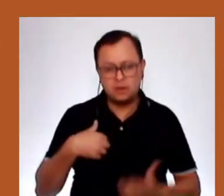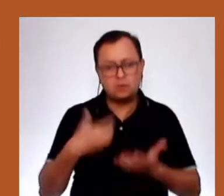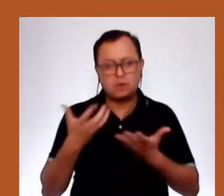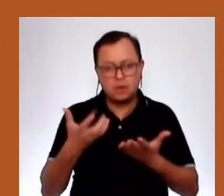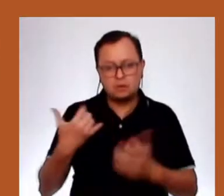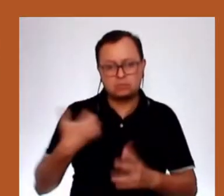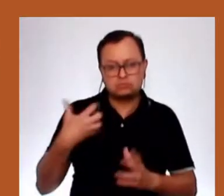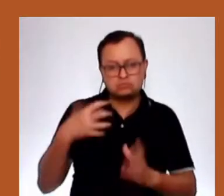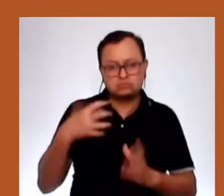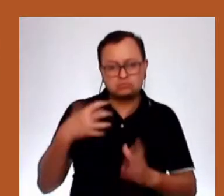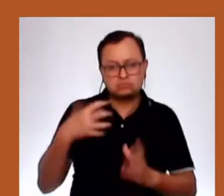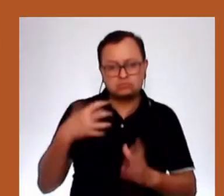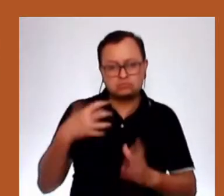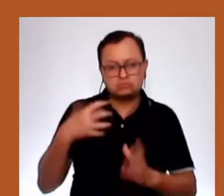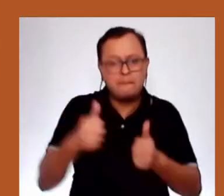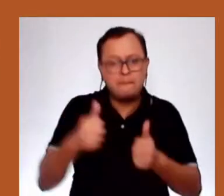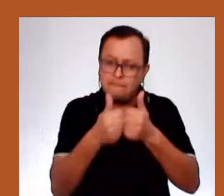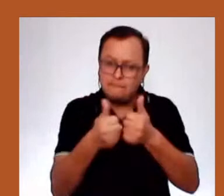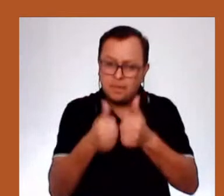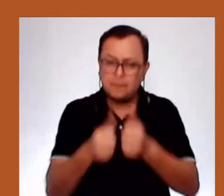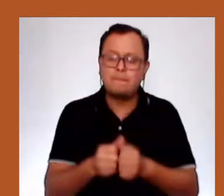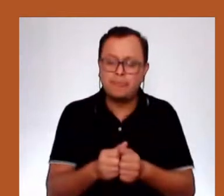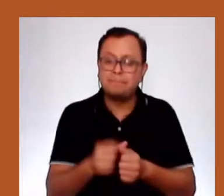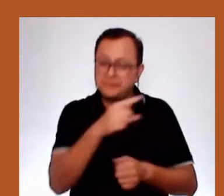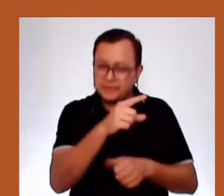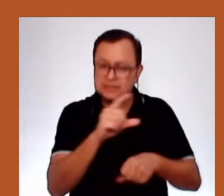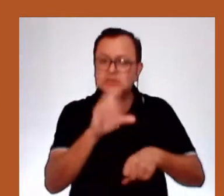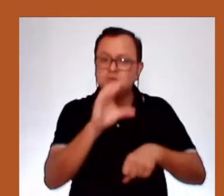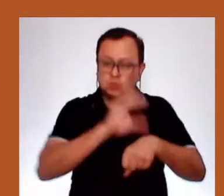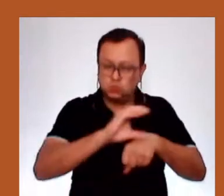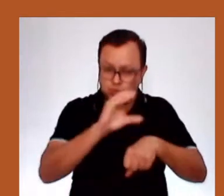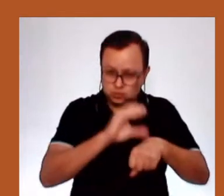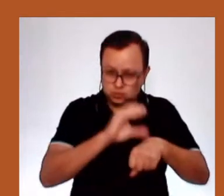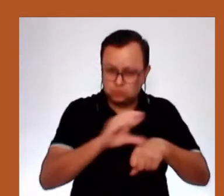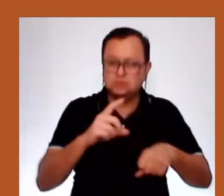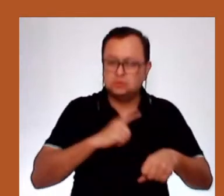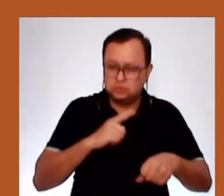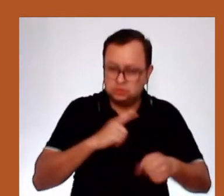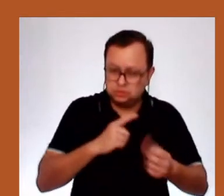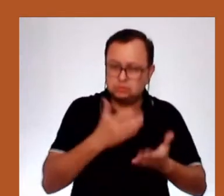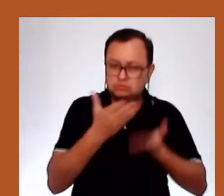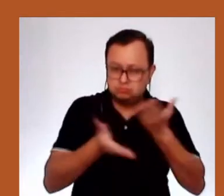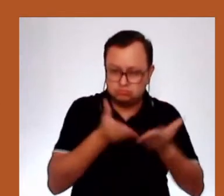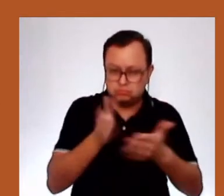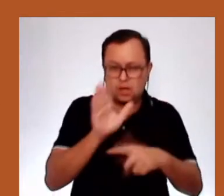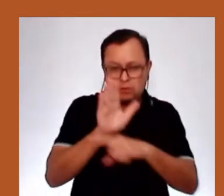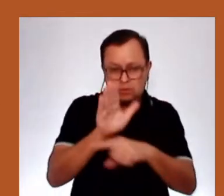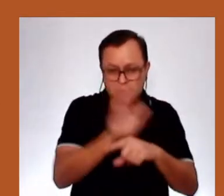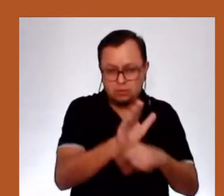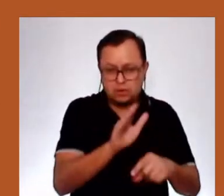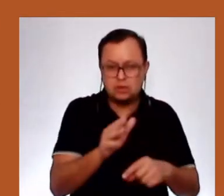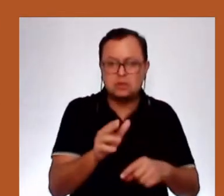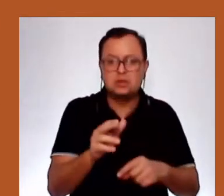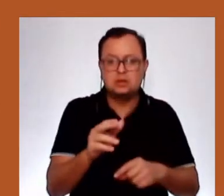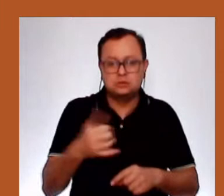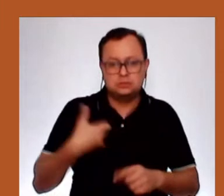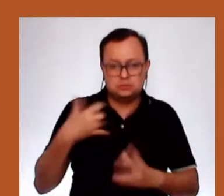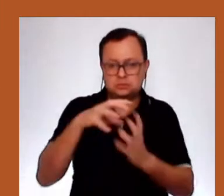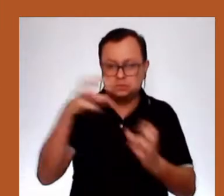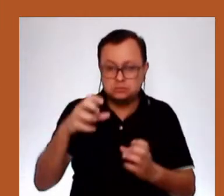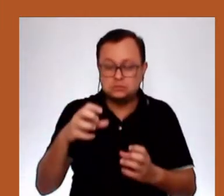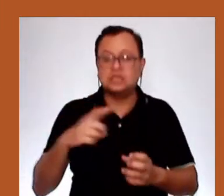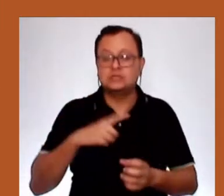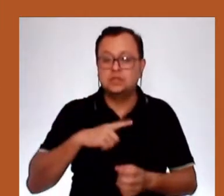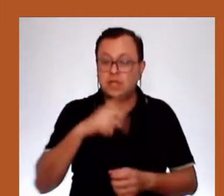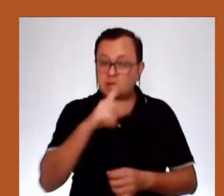bem. E nesse curso do SEDES de gerontologia social, eu tive aula com o professor Marco Túlio